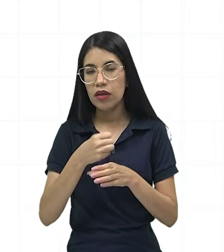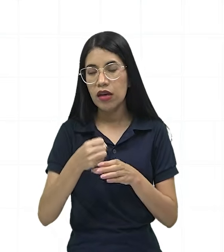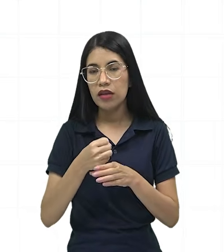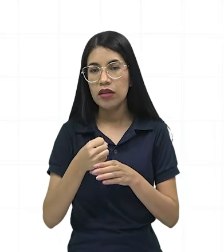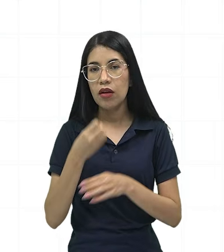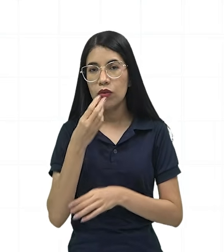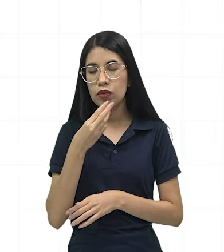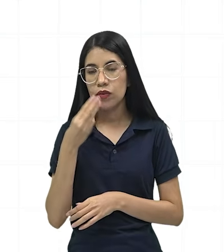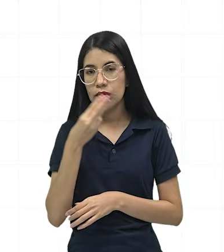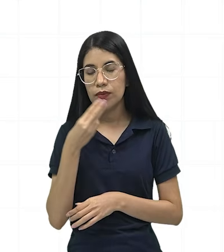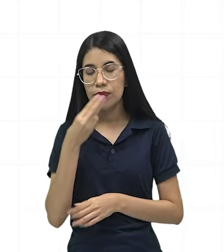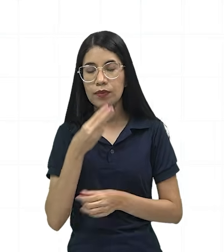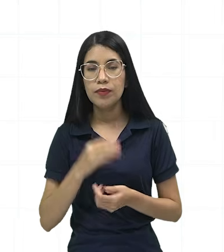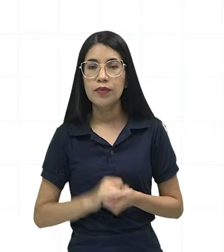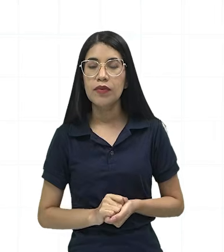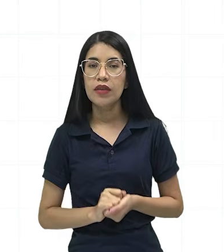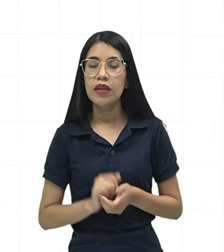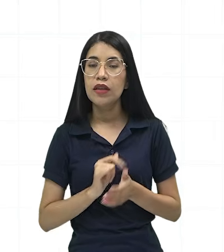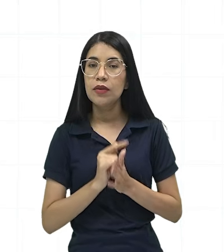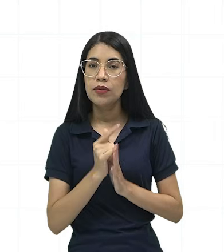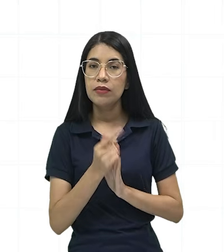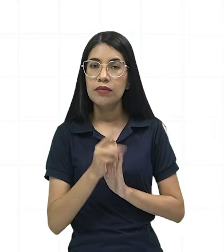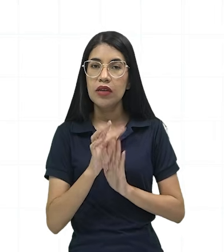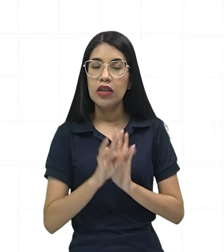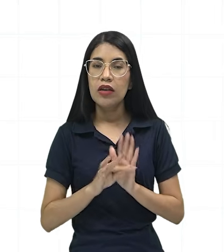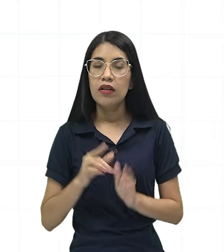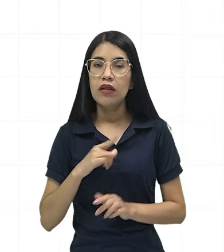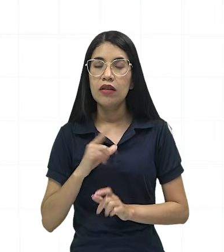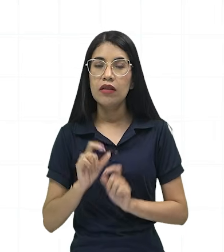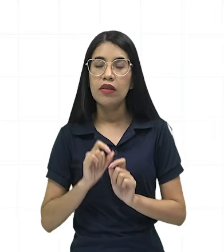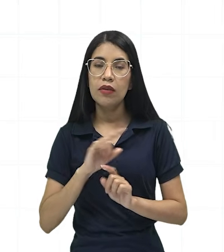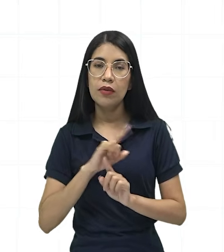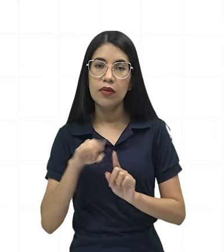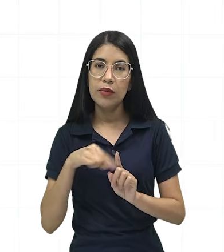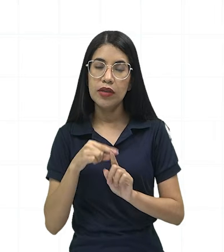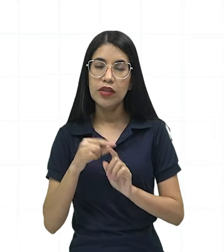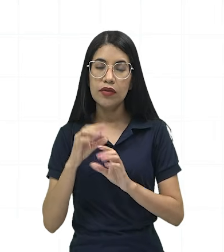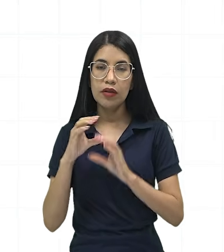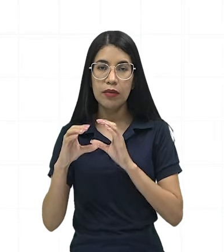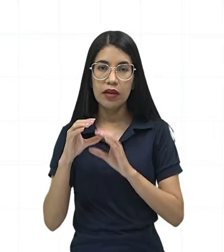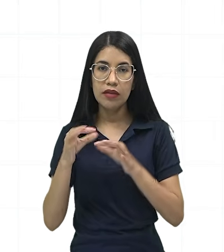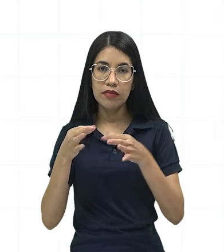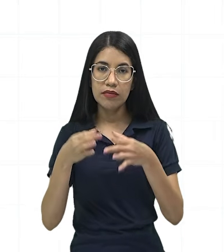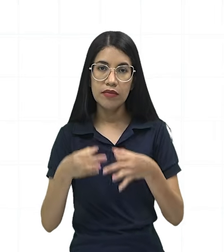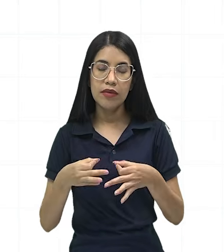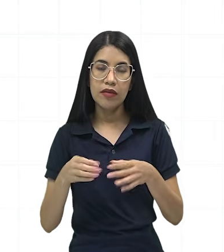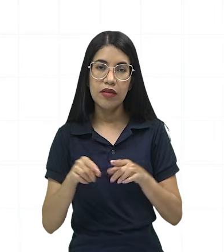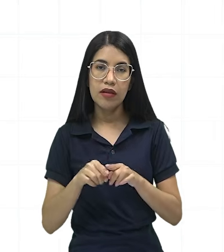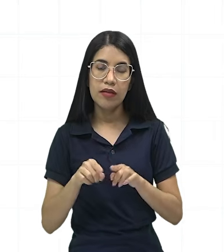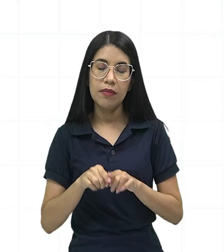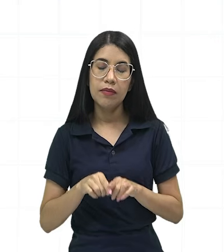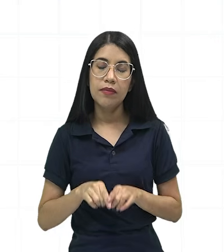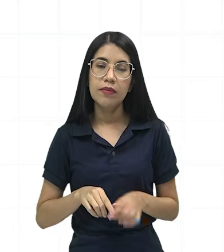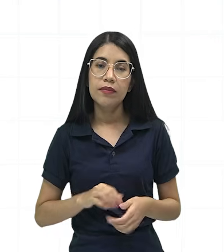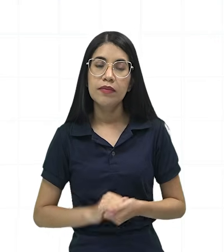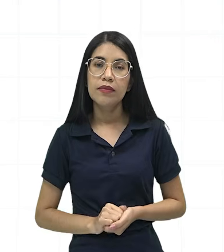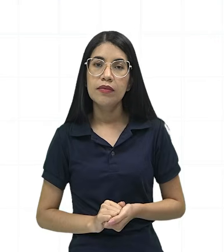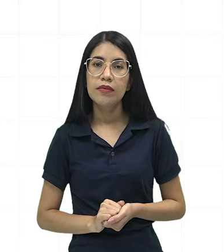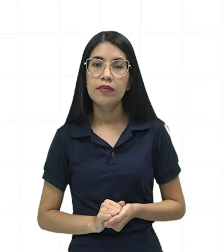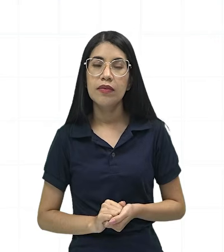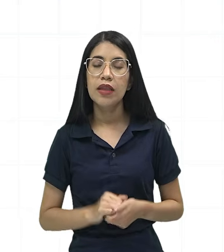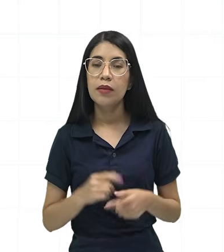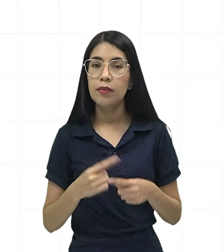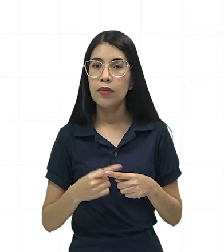para cada gênero textual, ele tem a sua intenção comunicativa bem definida e tem a finalidade, né? Para